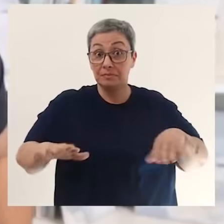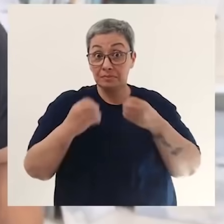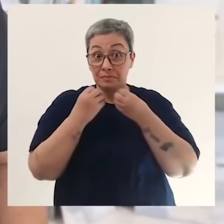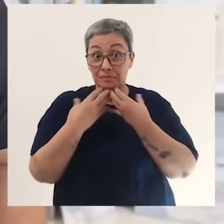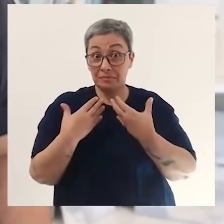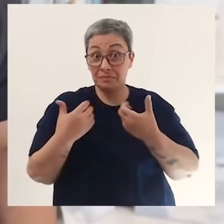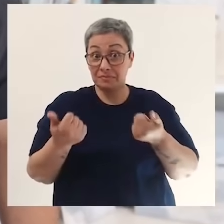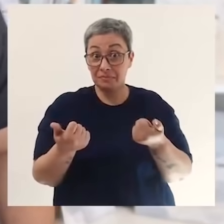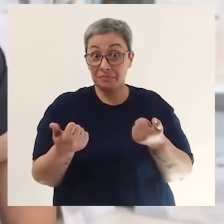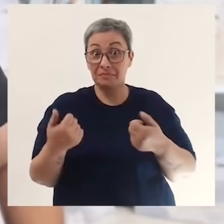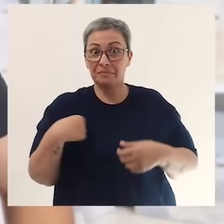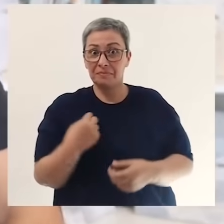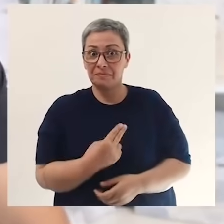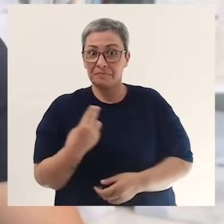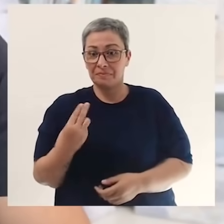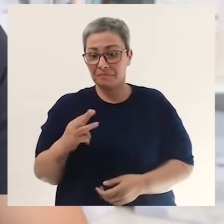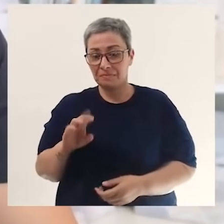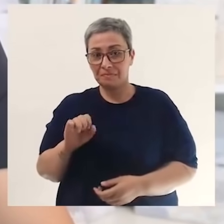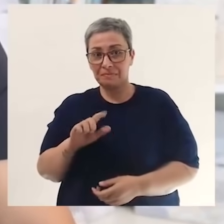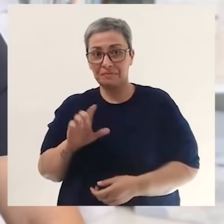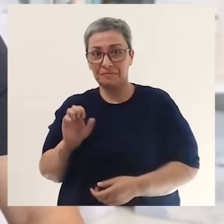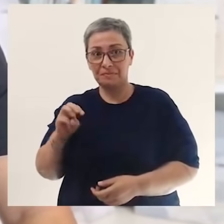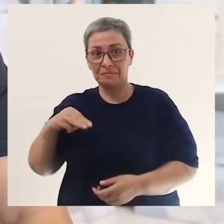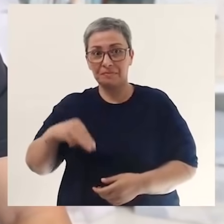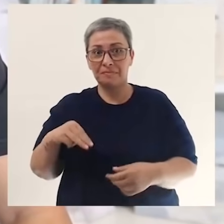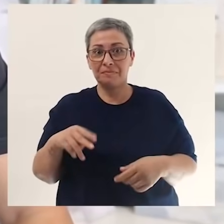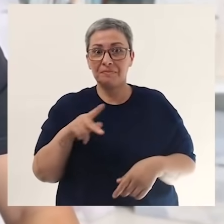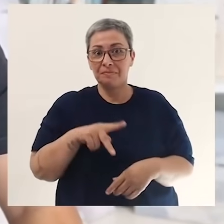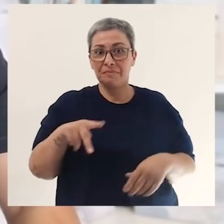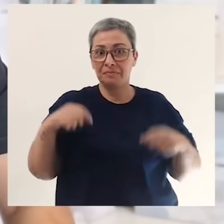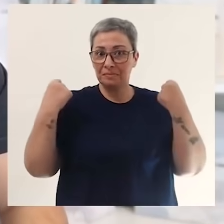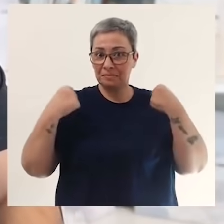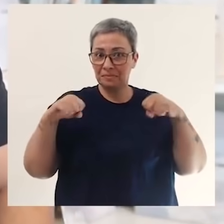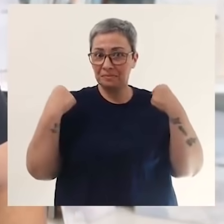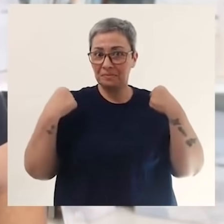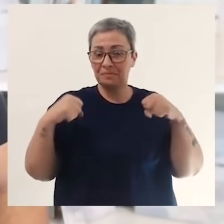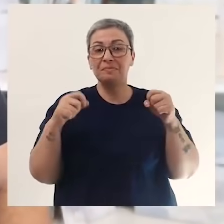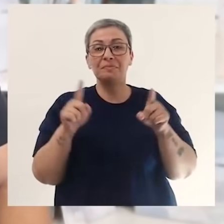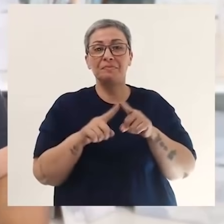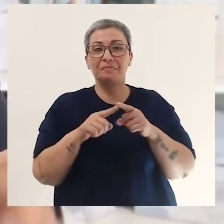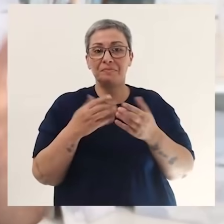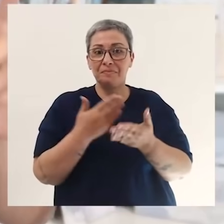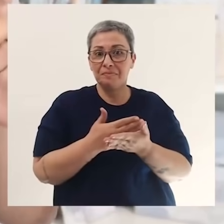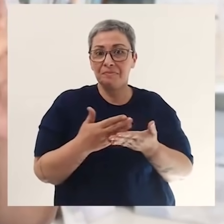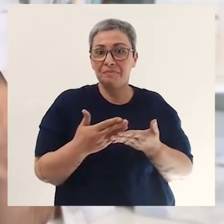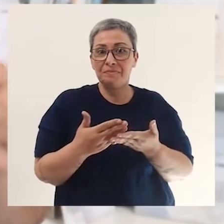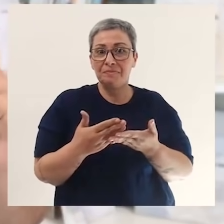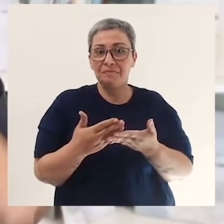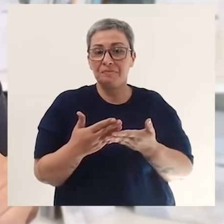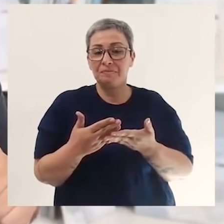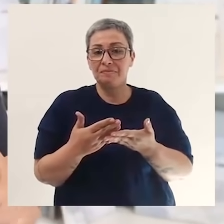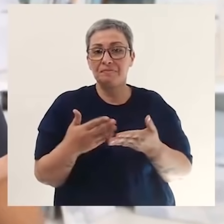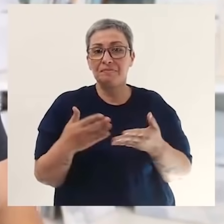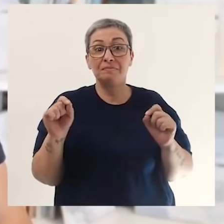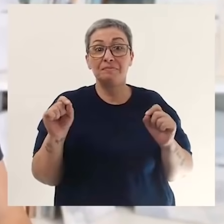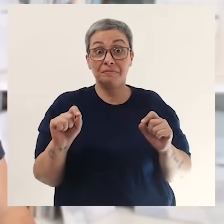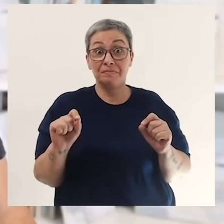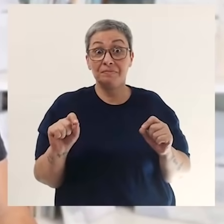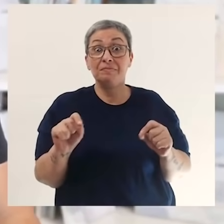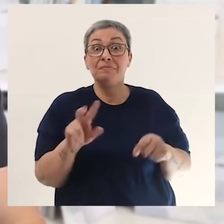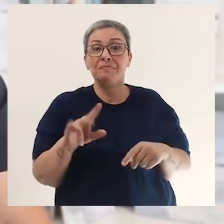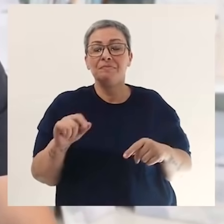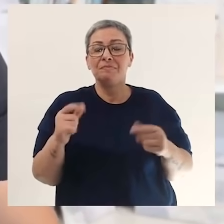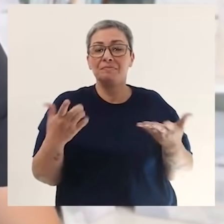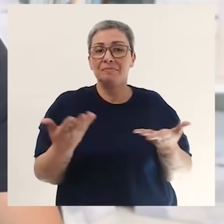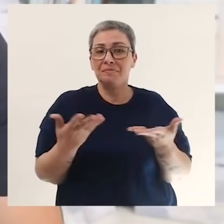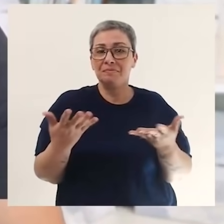Olá, crianças, tudo bom? Meu nome é William, sou professor de Educação Física e a partir de hoje estarei